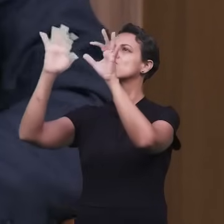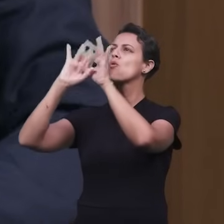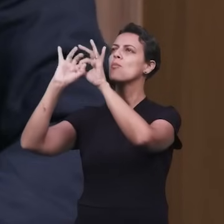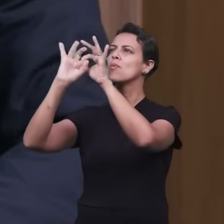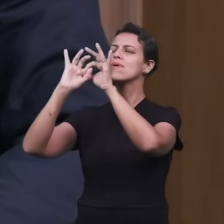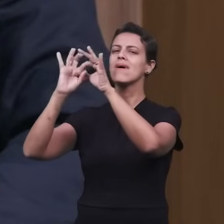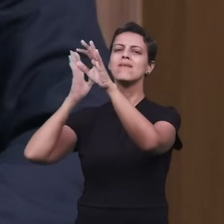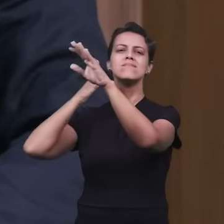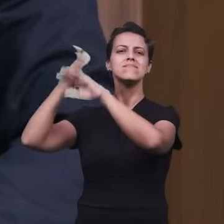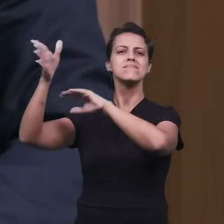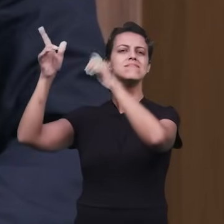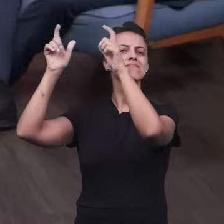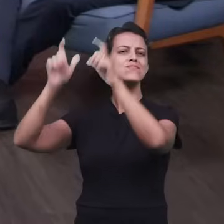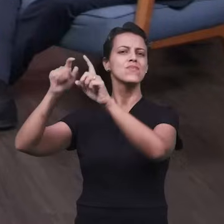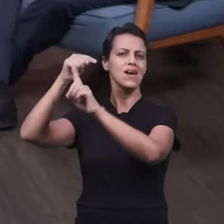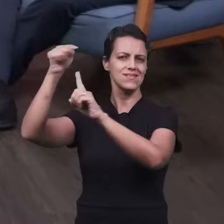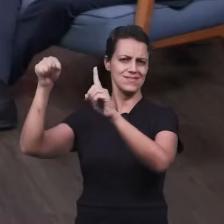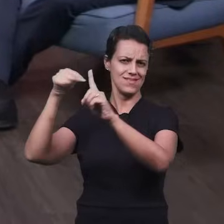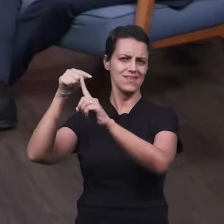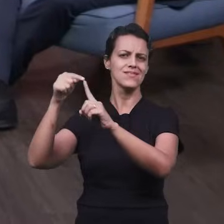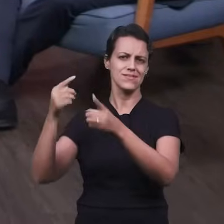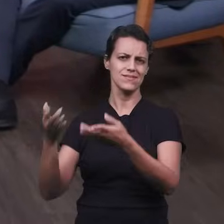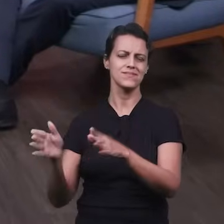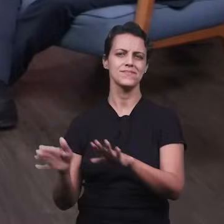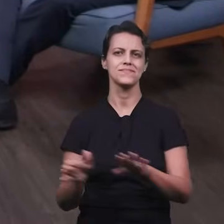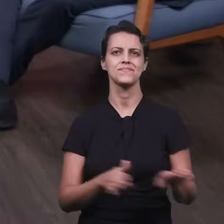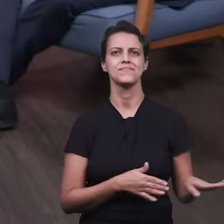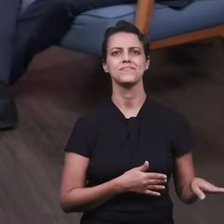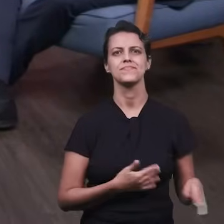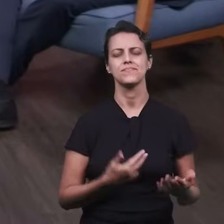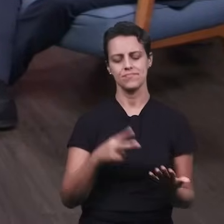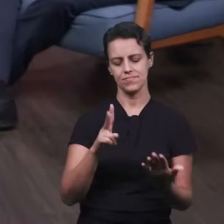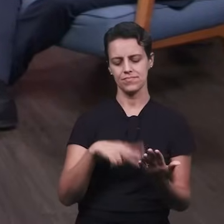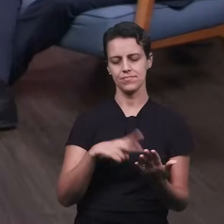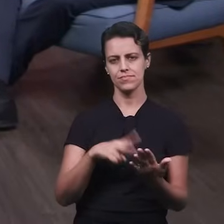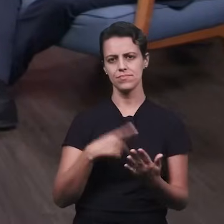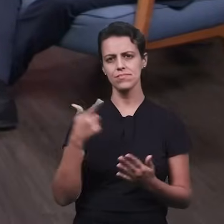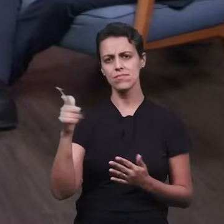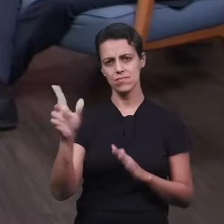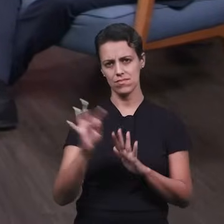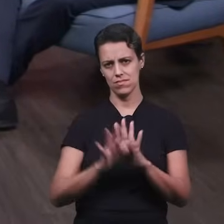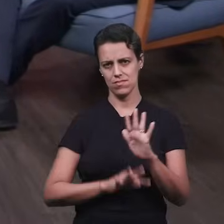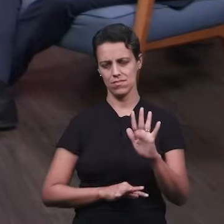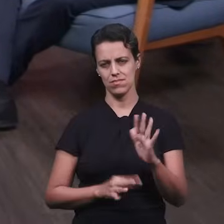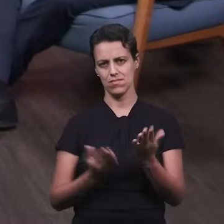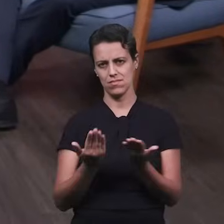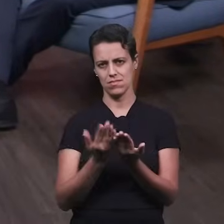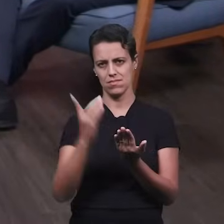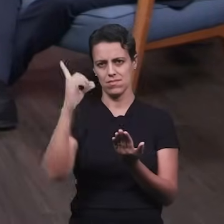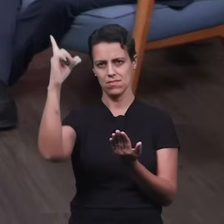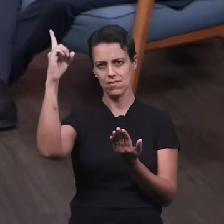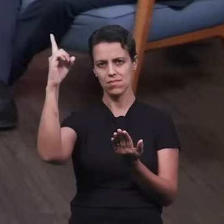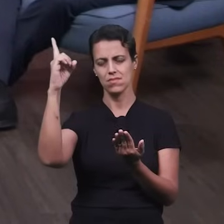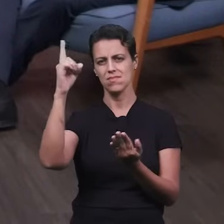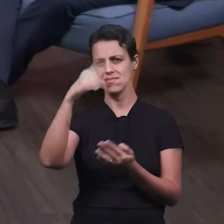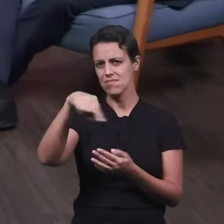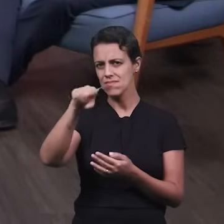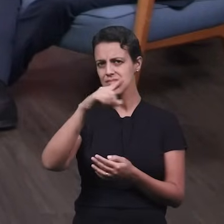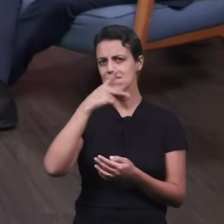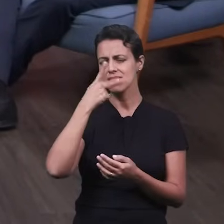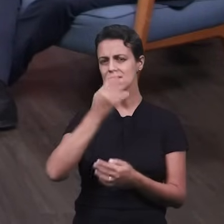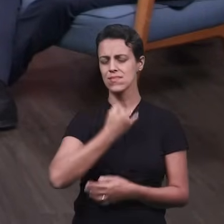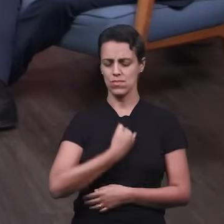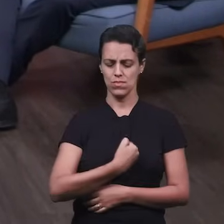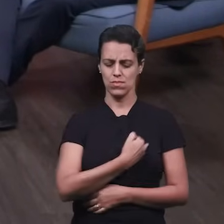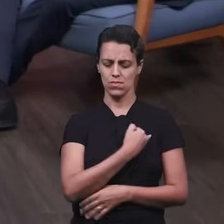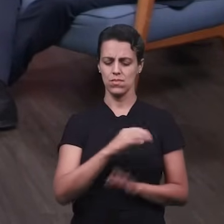cada dia mais no Senhor. Glória a Jesus. Amém? Eu vou ler mais um texto da palavra, né, para